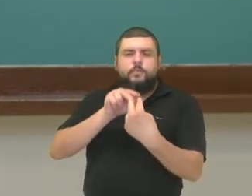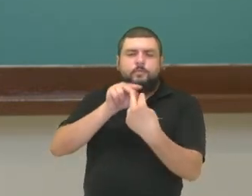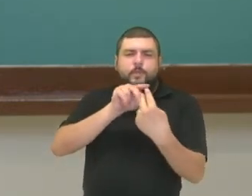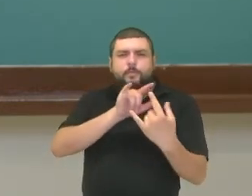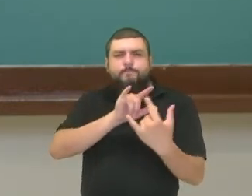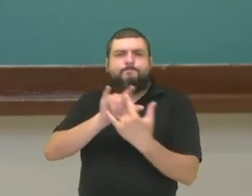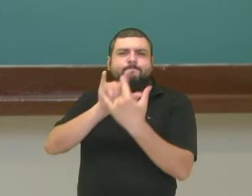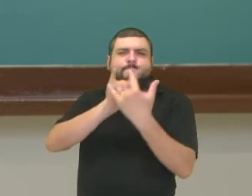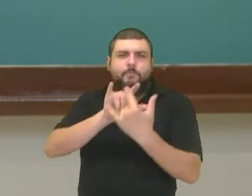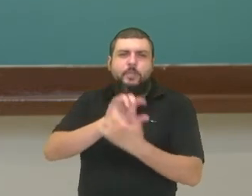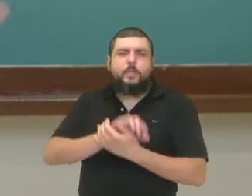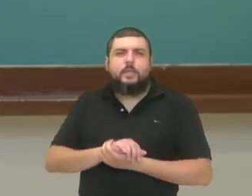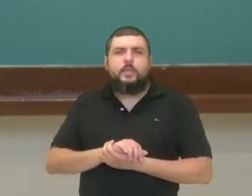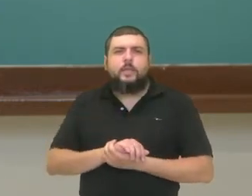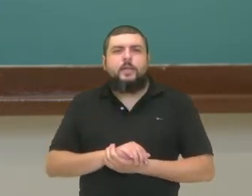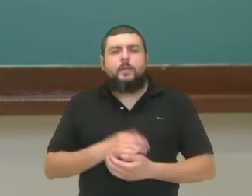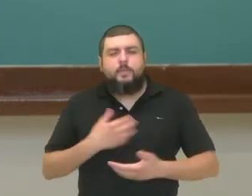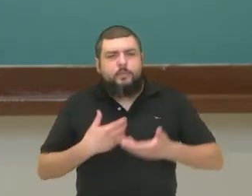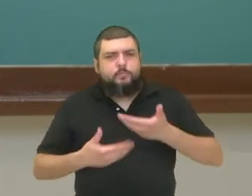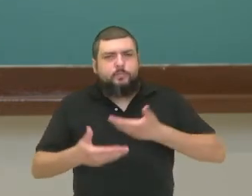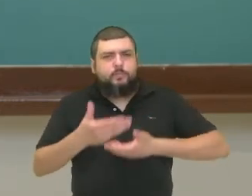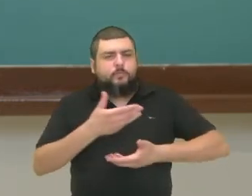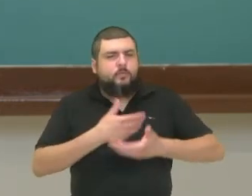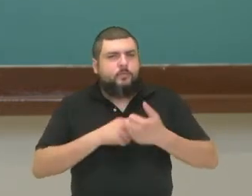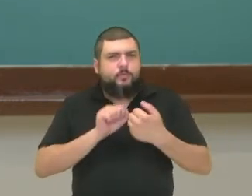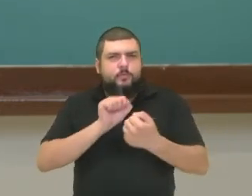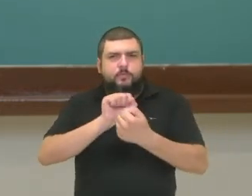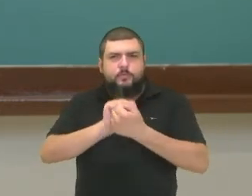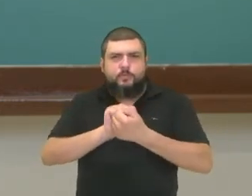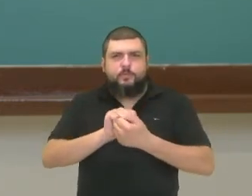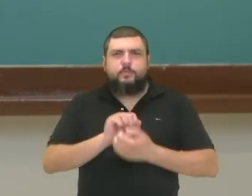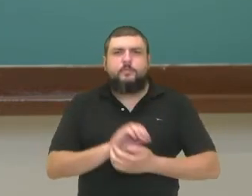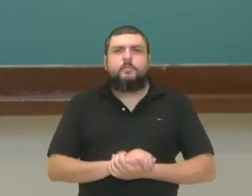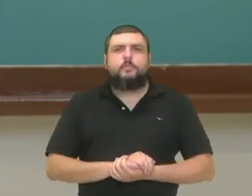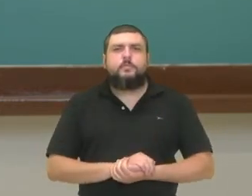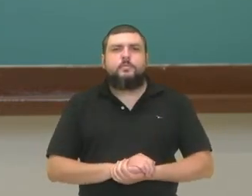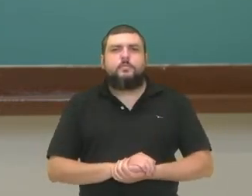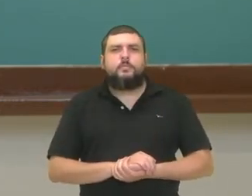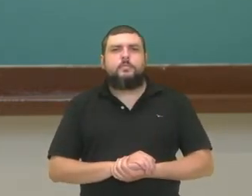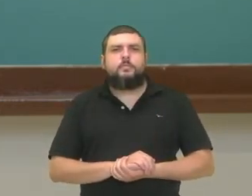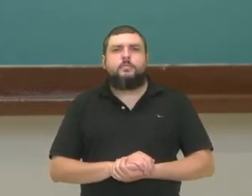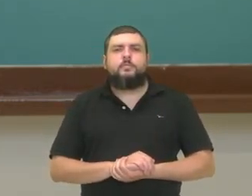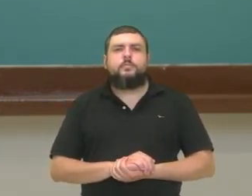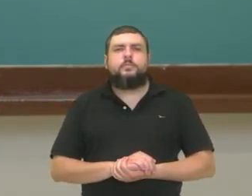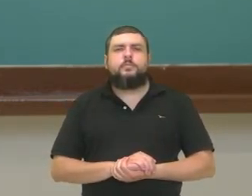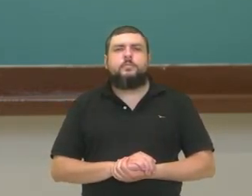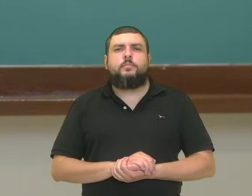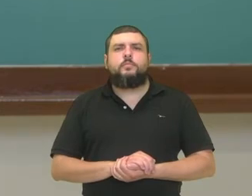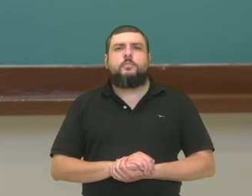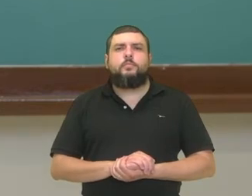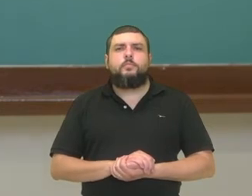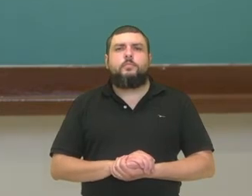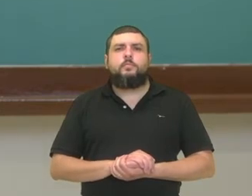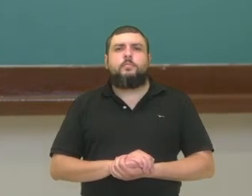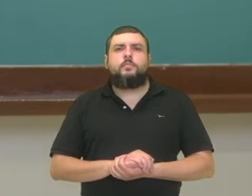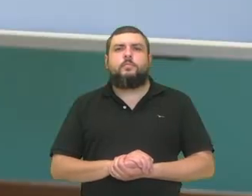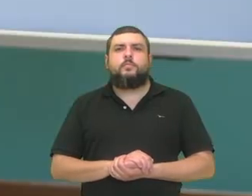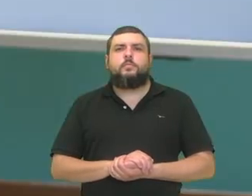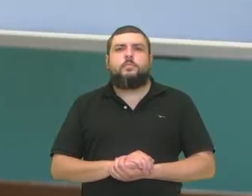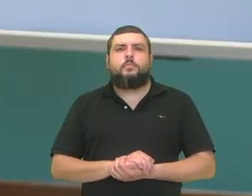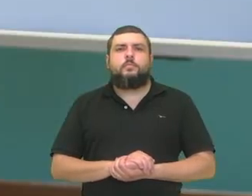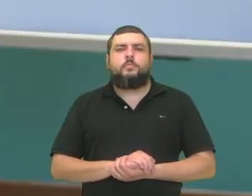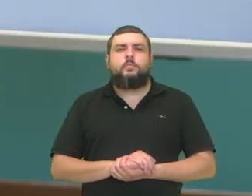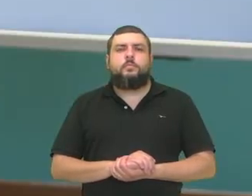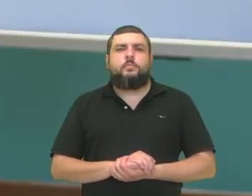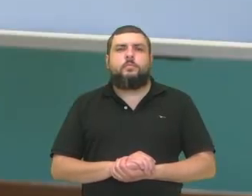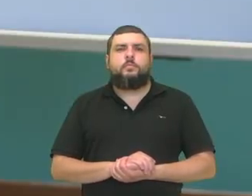E nós nos amamos trabalhar juntos. Confere aqui a sua resposta, por favor, confira. Então